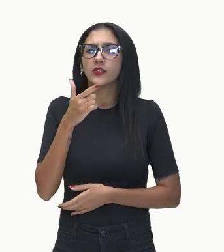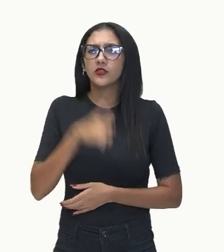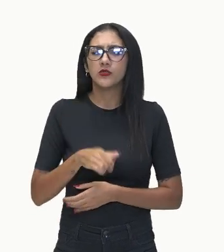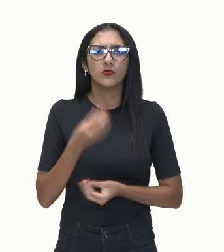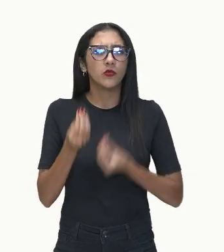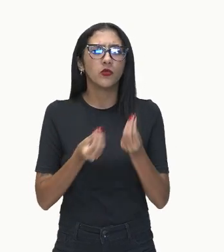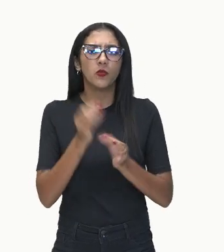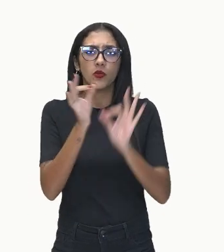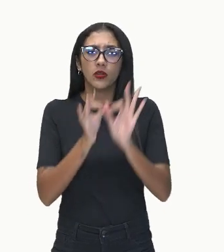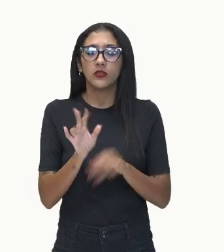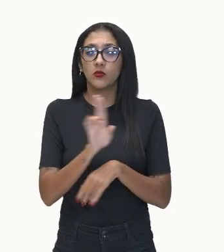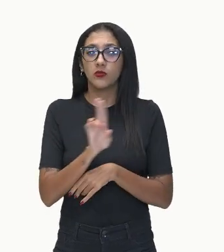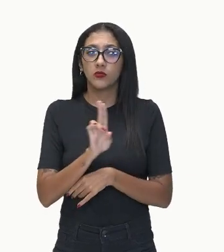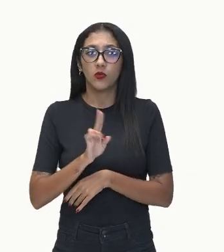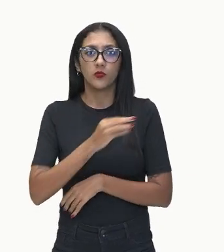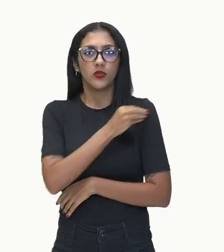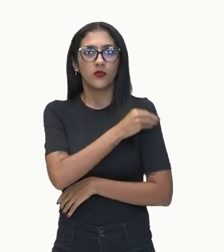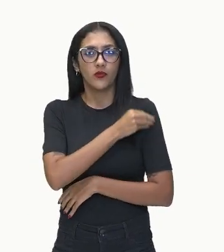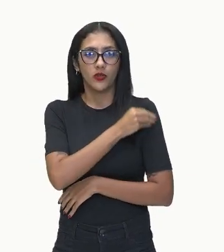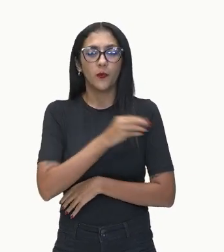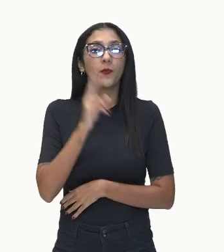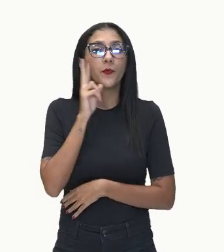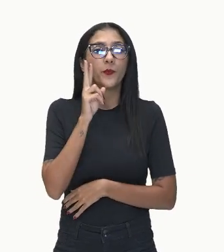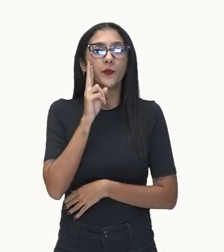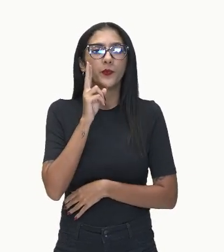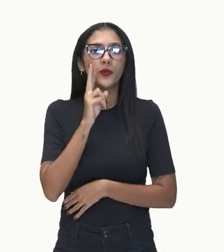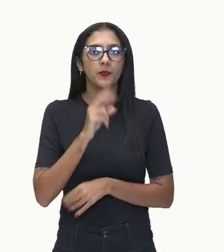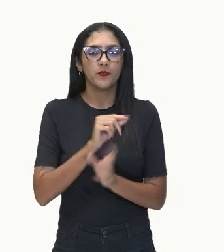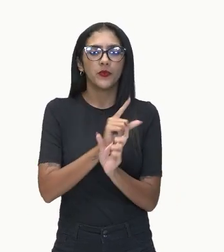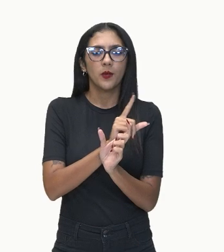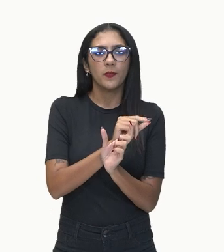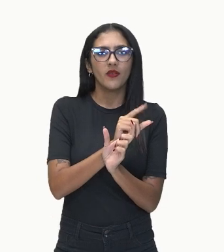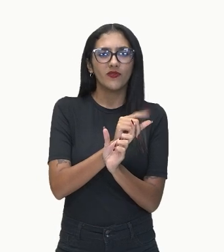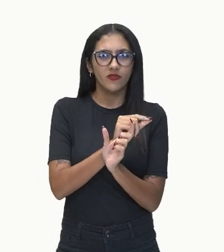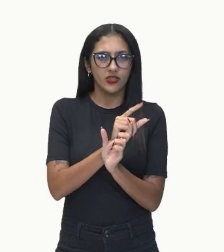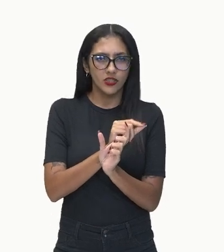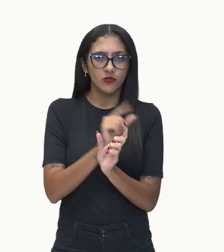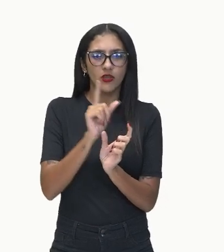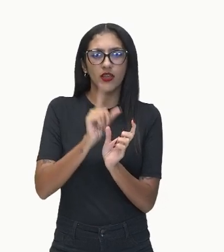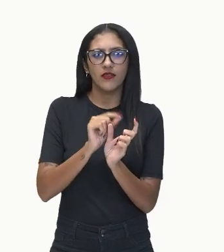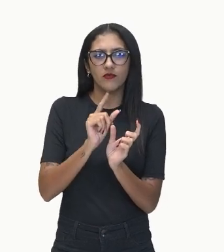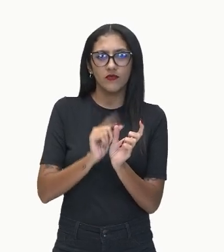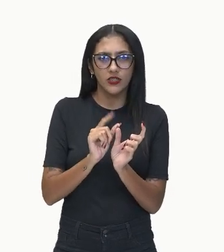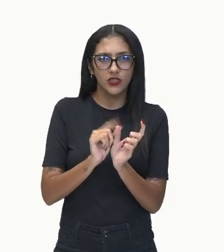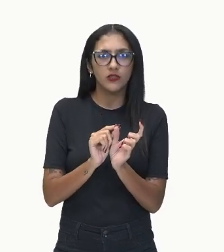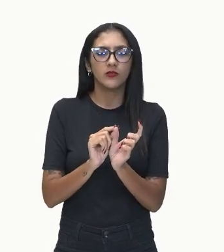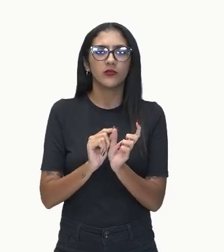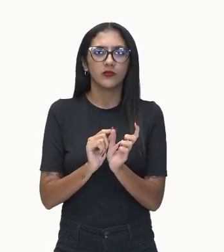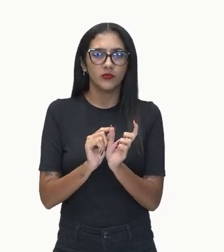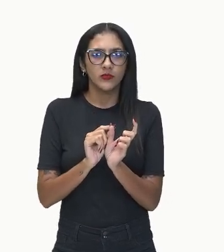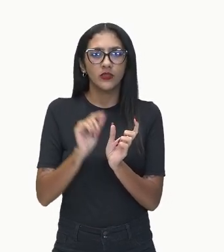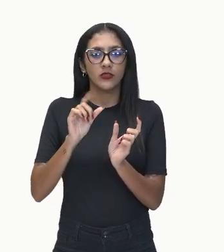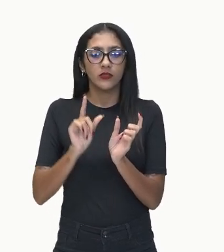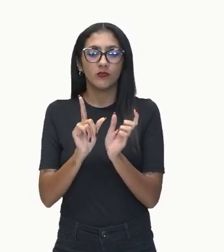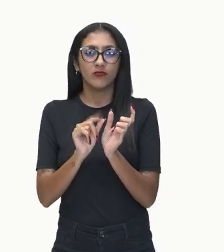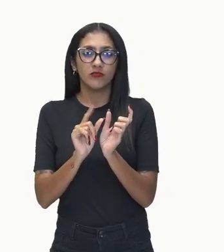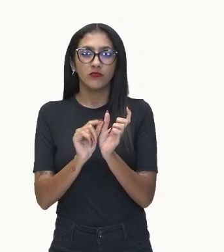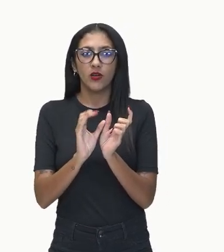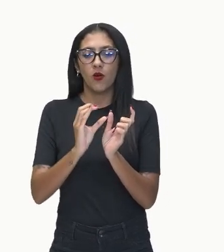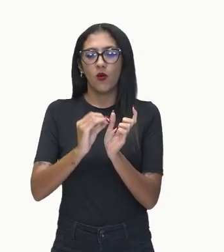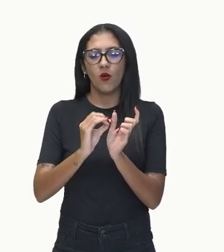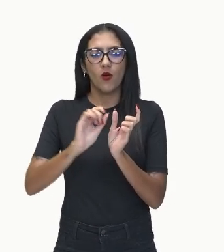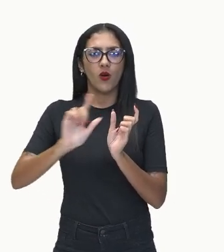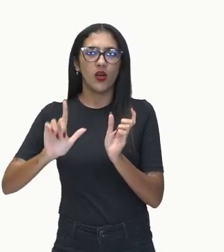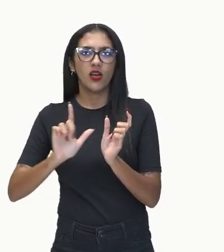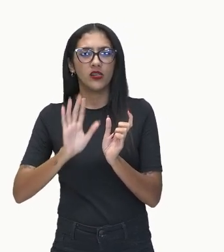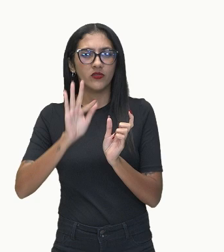nomenclatura dos álcools, como pela regra de nomenclatura, prefixo, que é o tipo de carbono, infixo, que é o tipo de ligação, e ol,